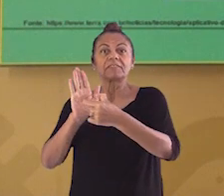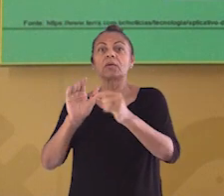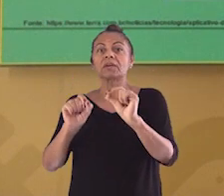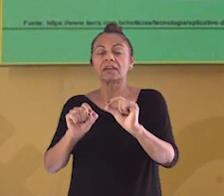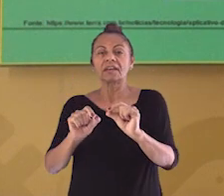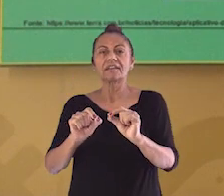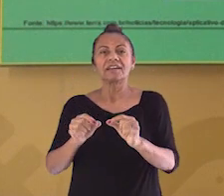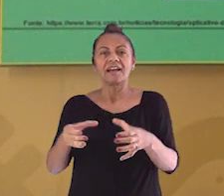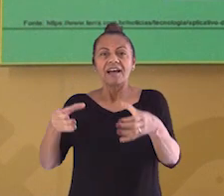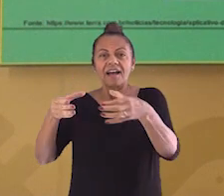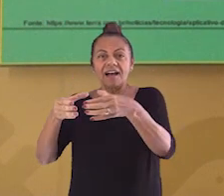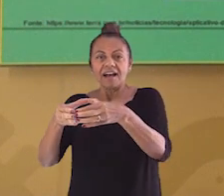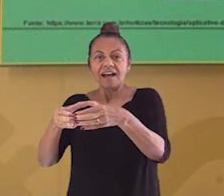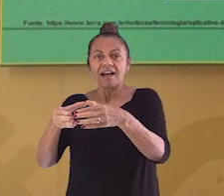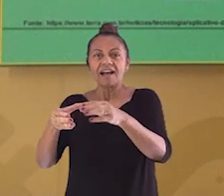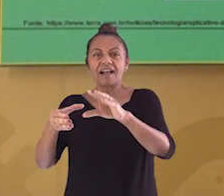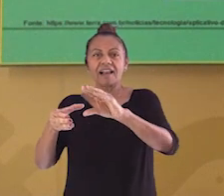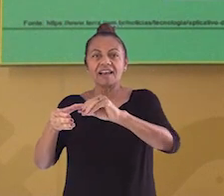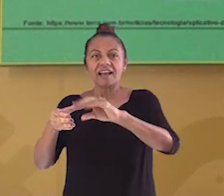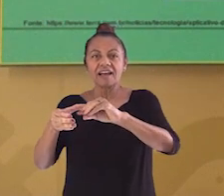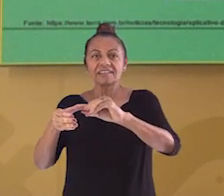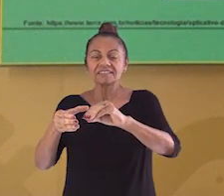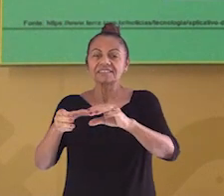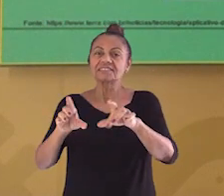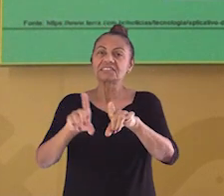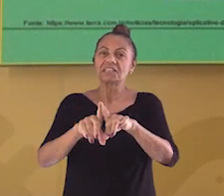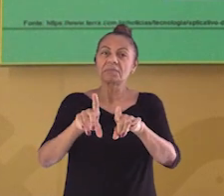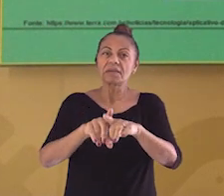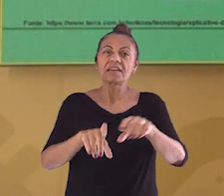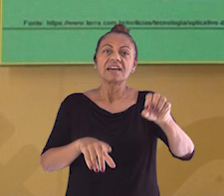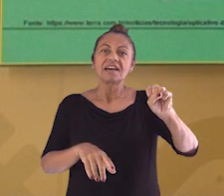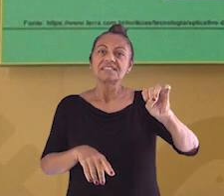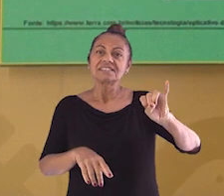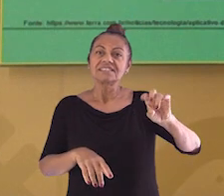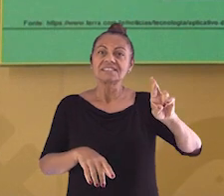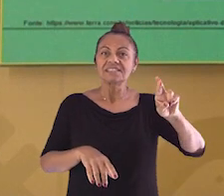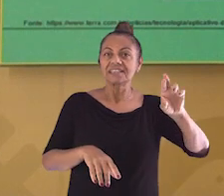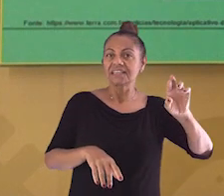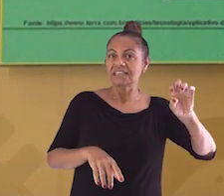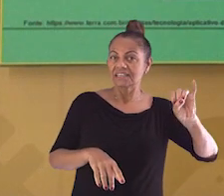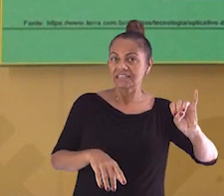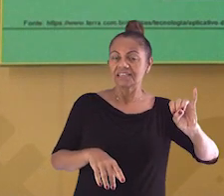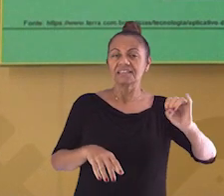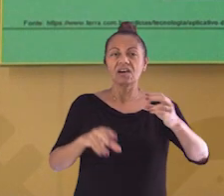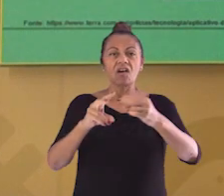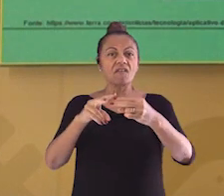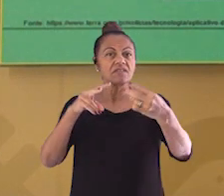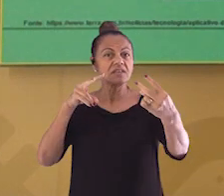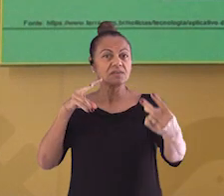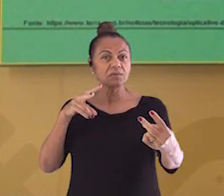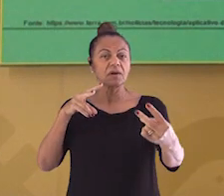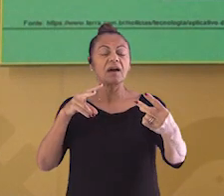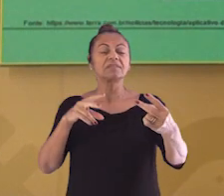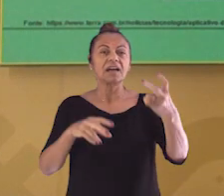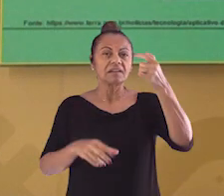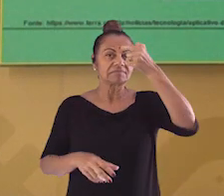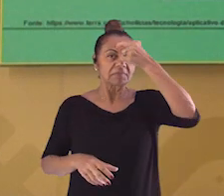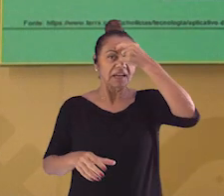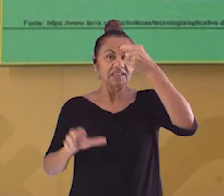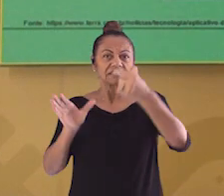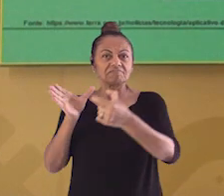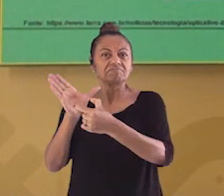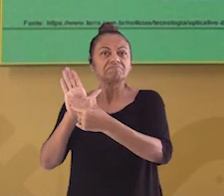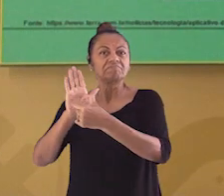atual são a Alexa e Siri. A Alexa e a Siri são assistentes virtuais de inteligência